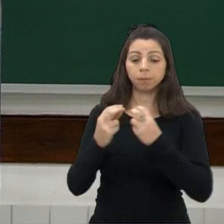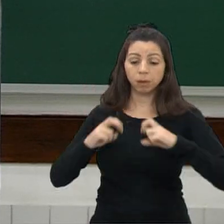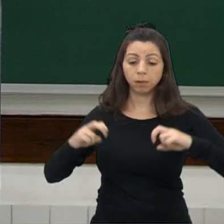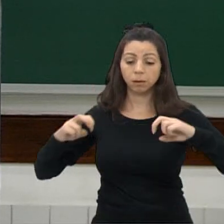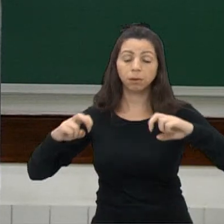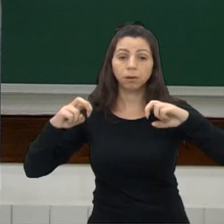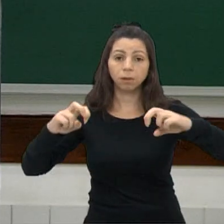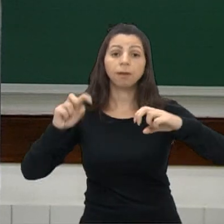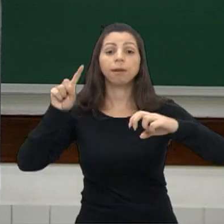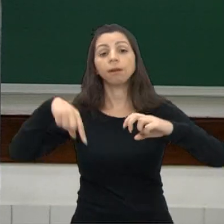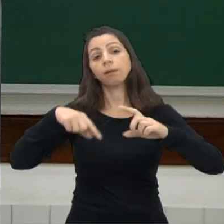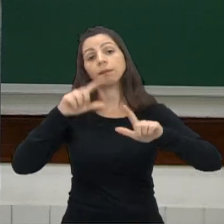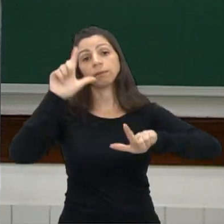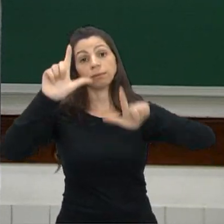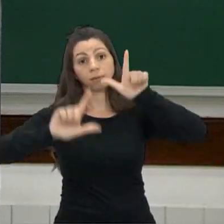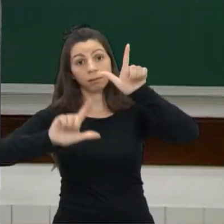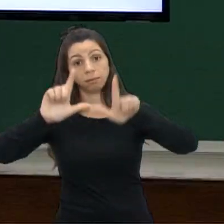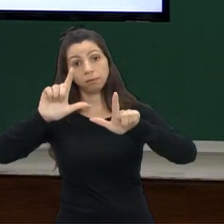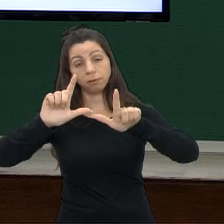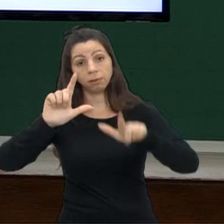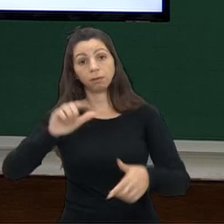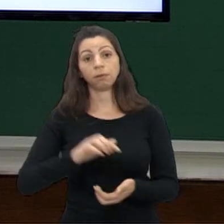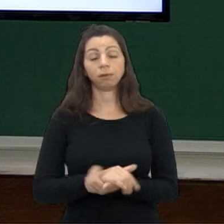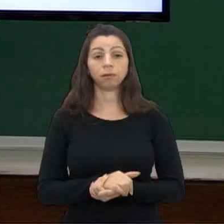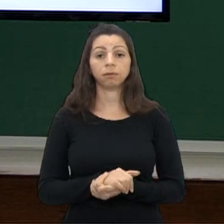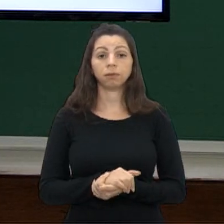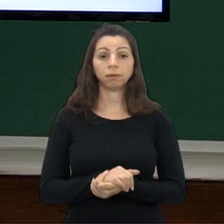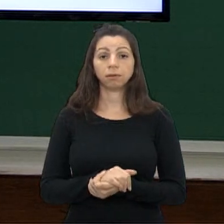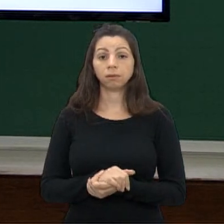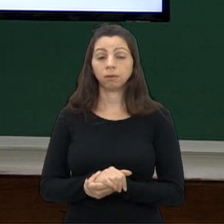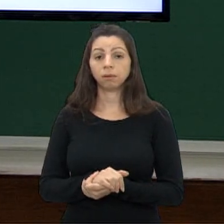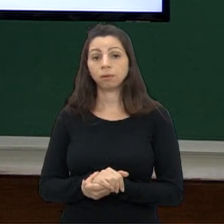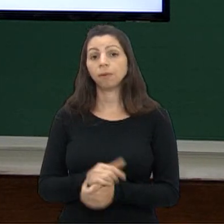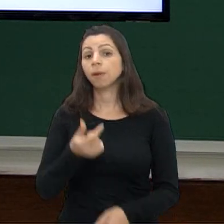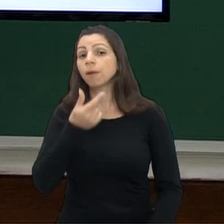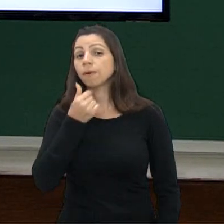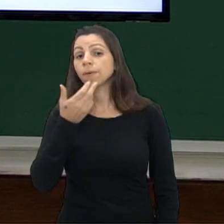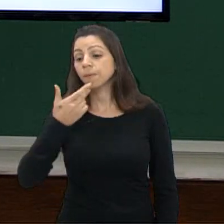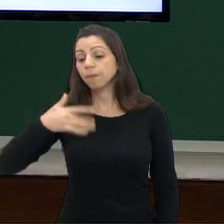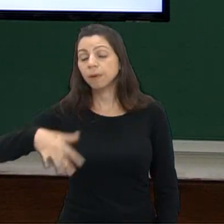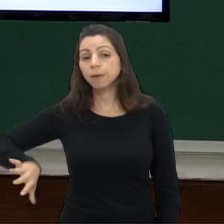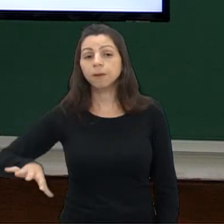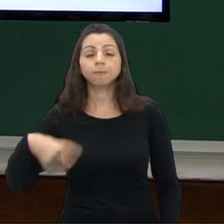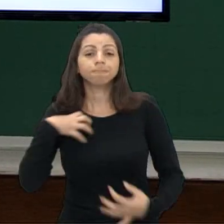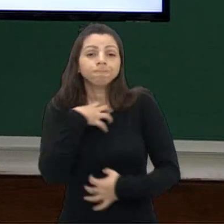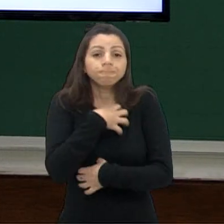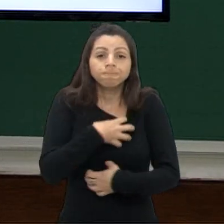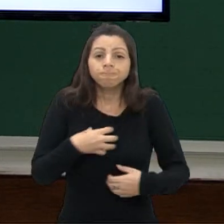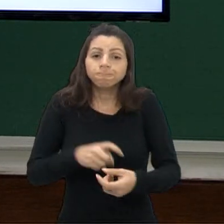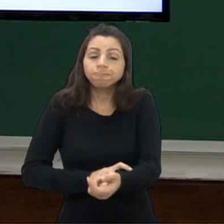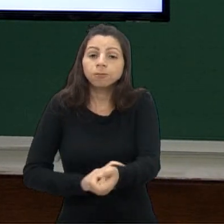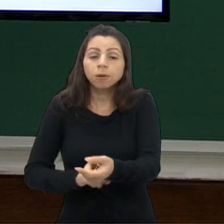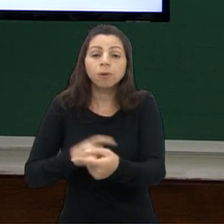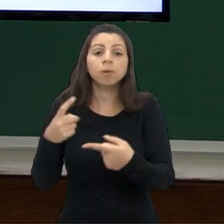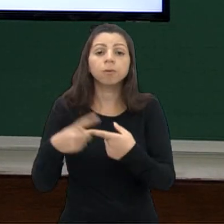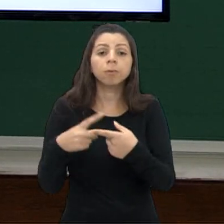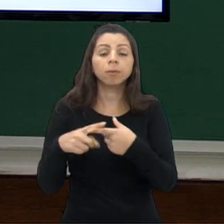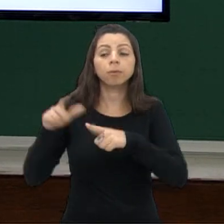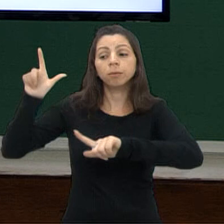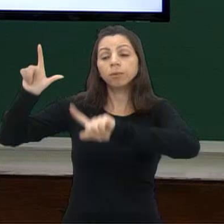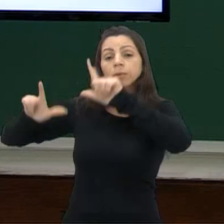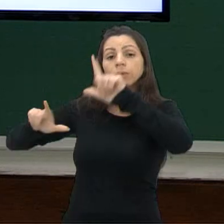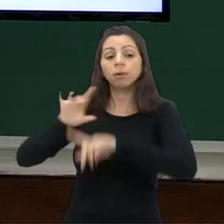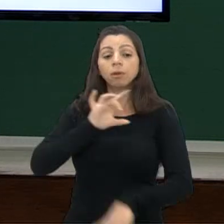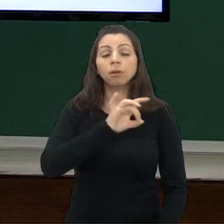é a TV. E o menino ficou irritado, porque ele acha que a TV, ela apenas possibilita